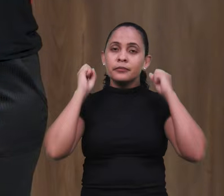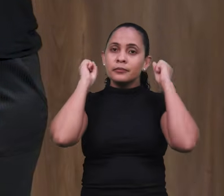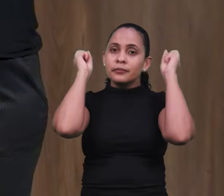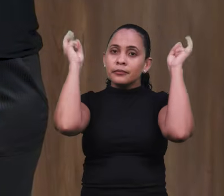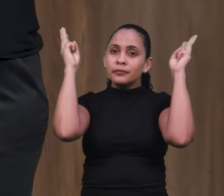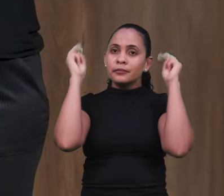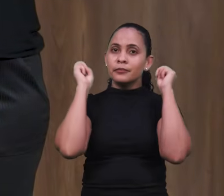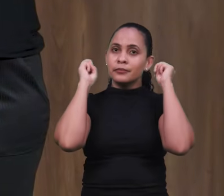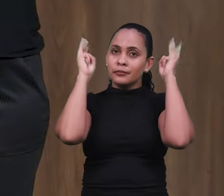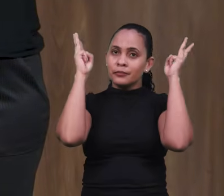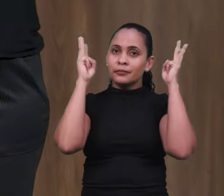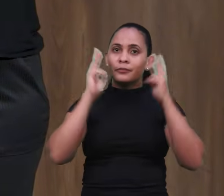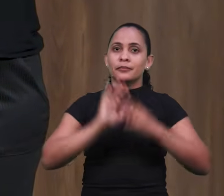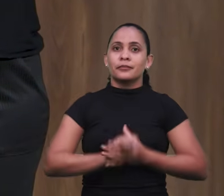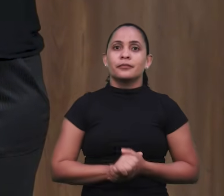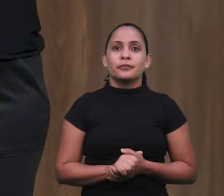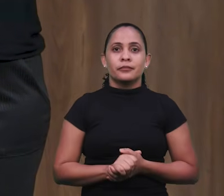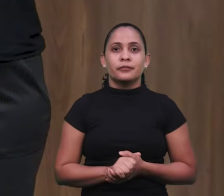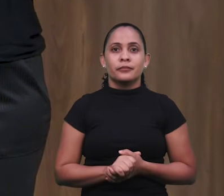Moisés.